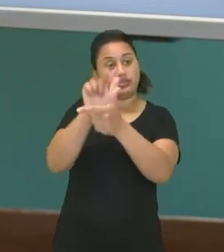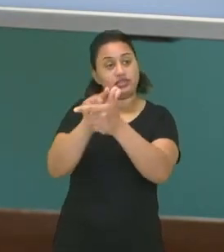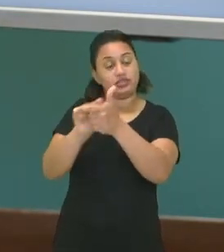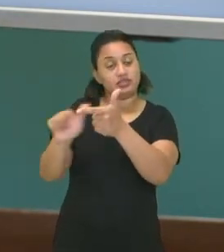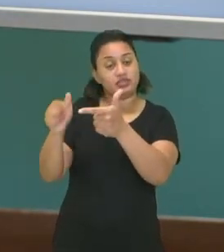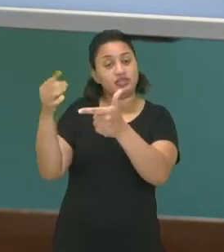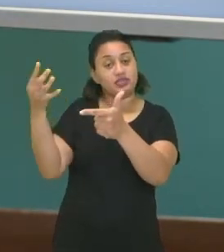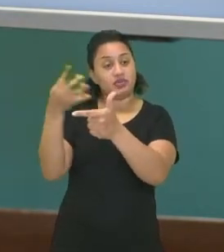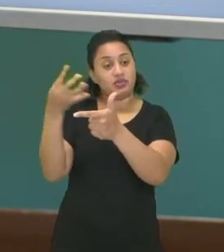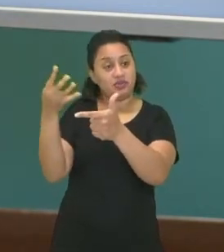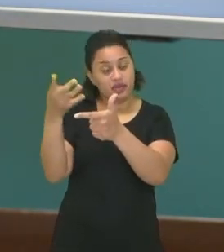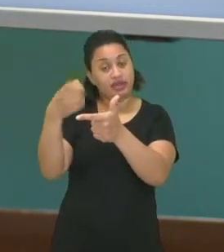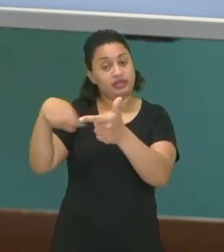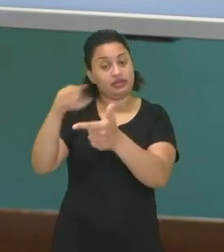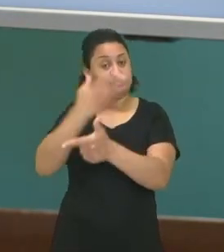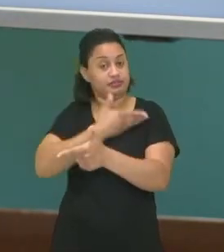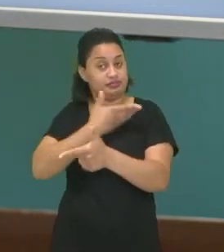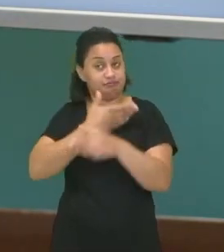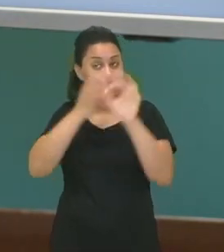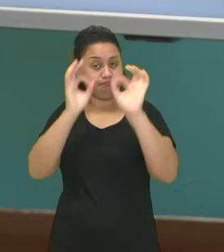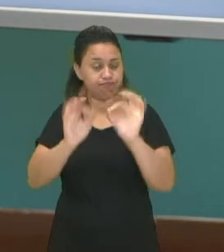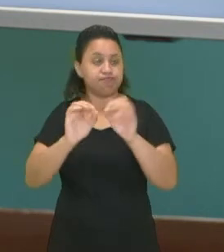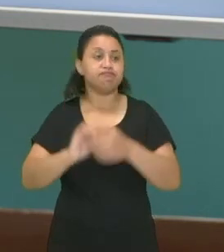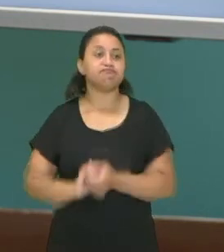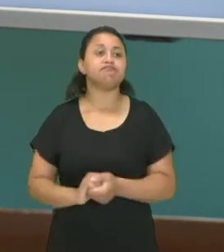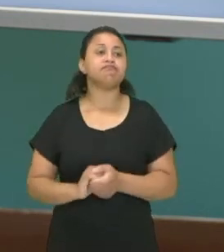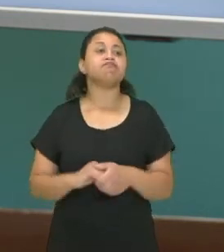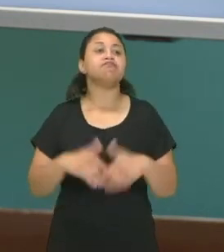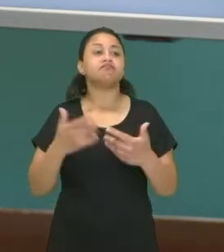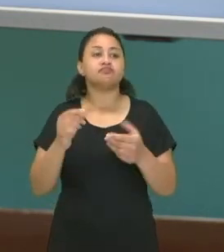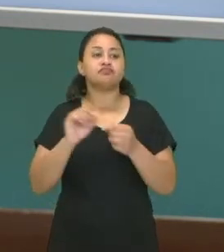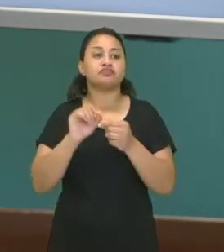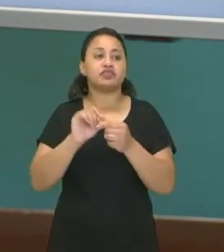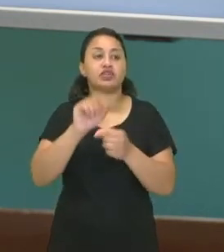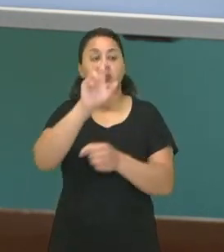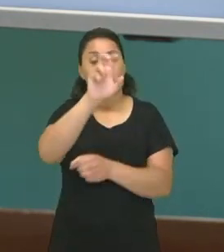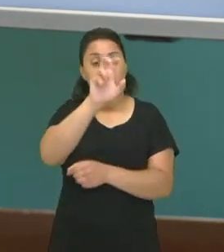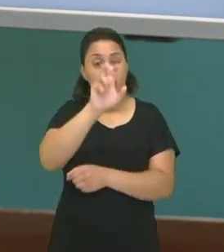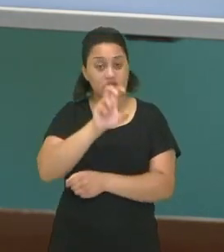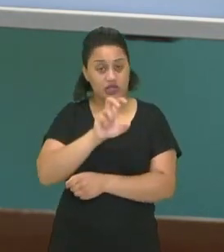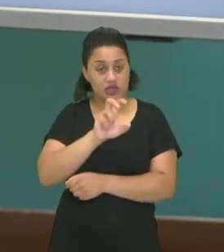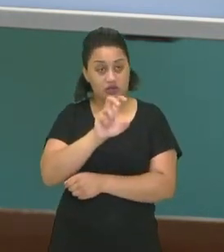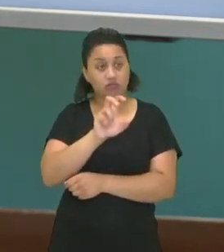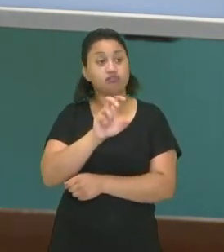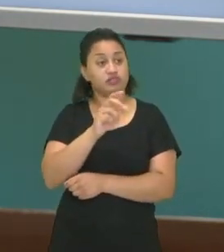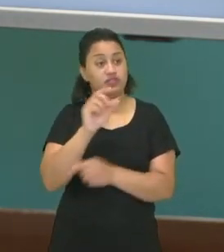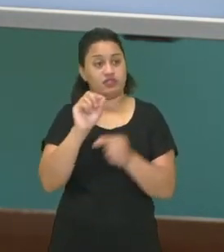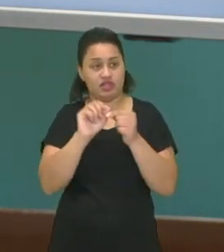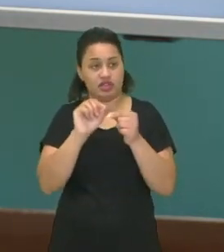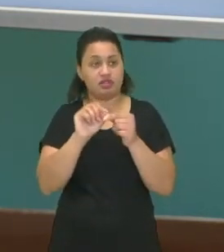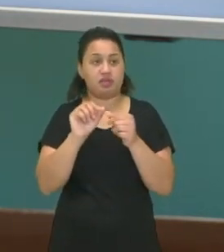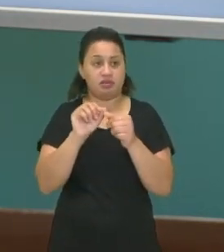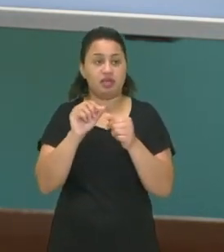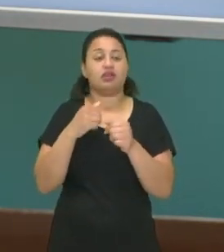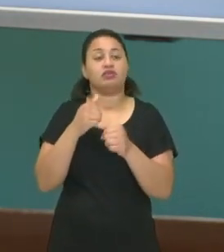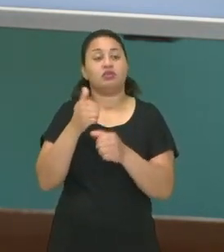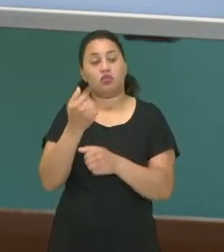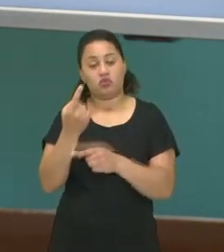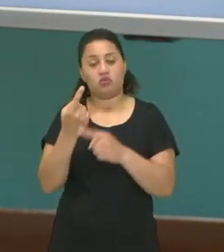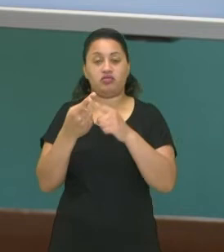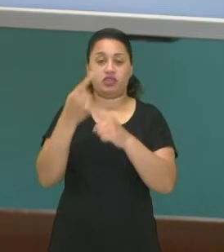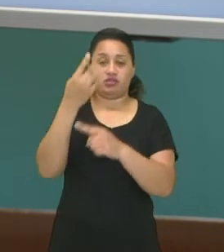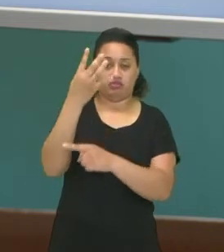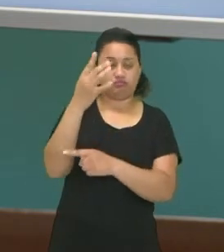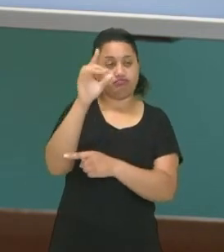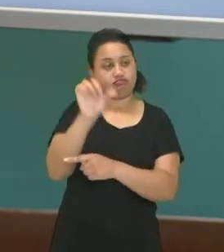50 pelos quatro amigos, tá? Mesma ideia, né? Então, faz lá. Primeiro, a gente pode pegar os 5 ali, né? E vamos lá. 1 vezes